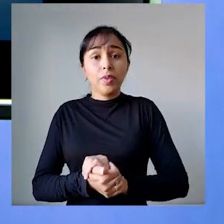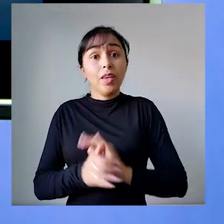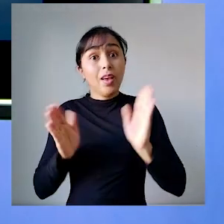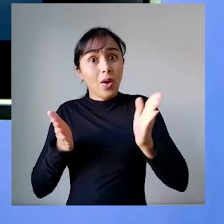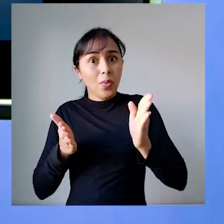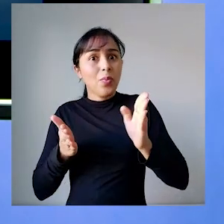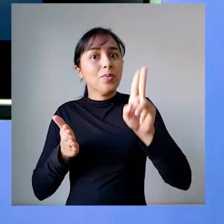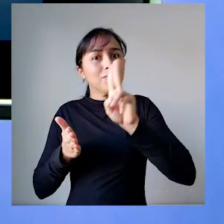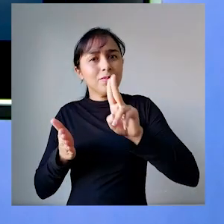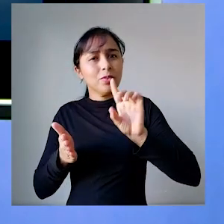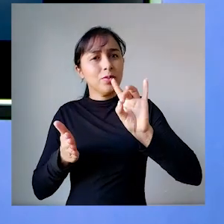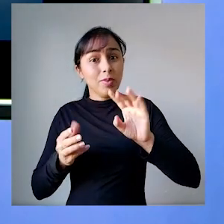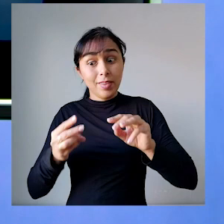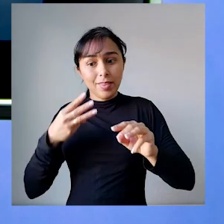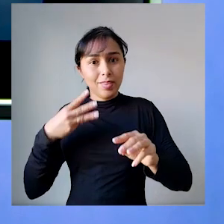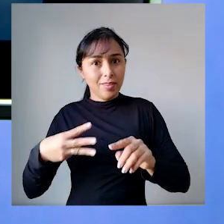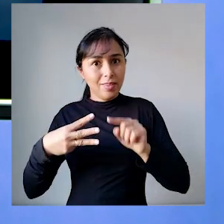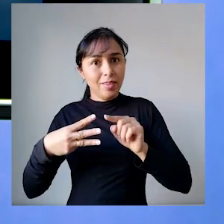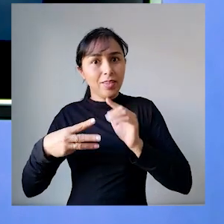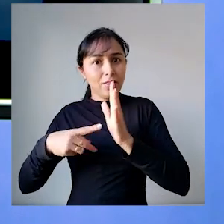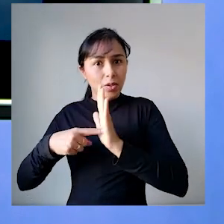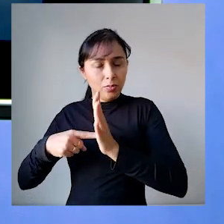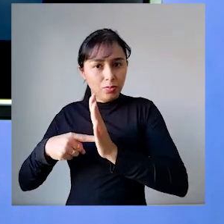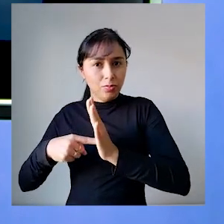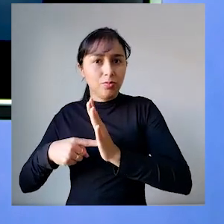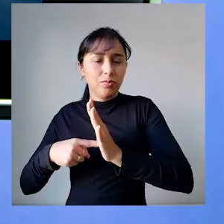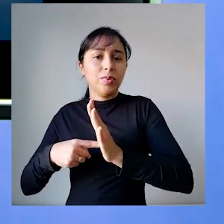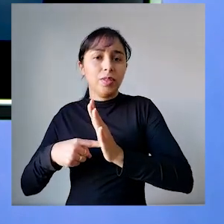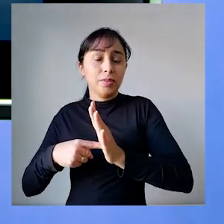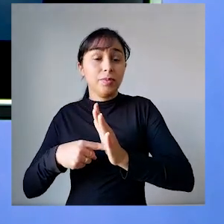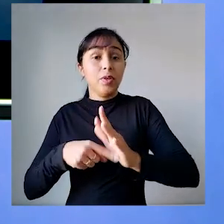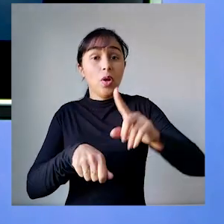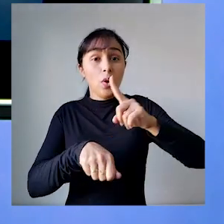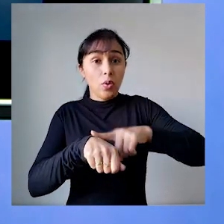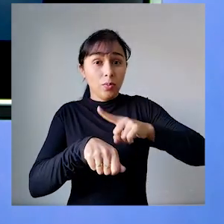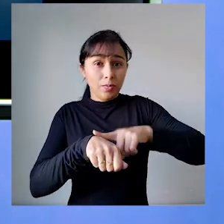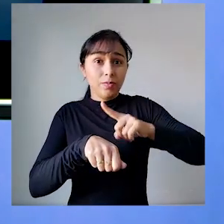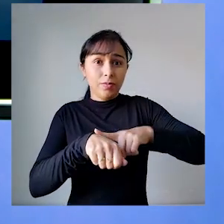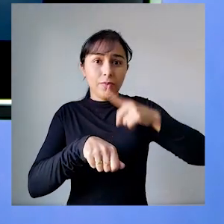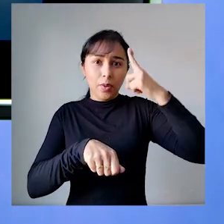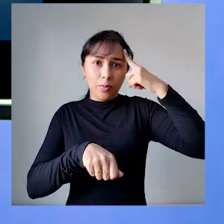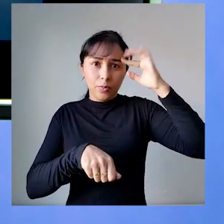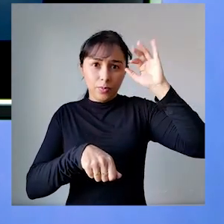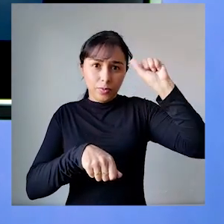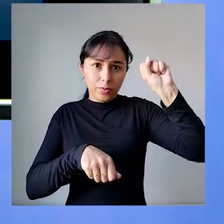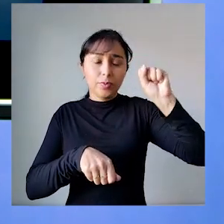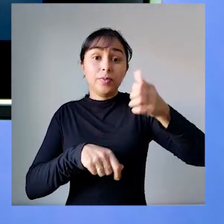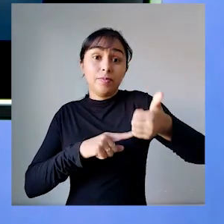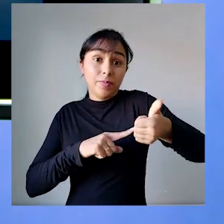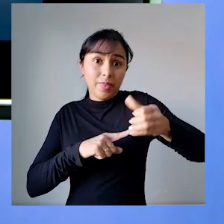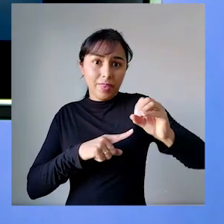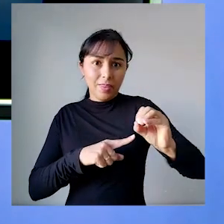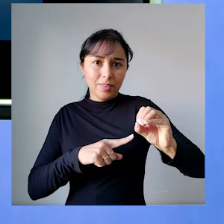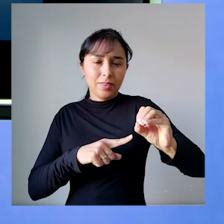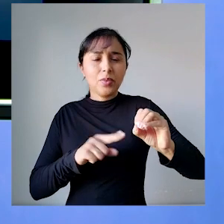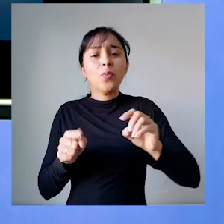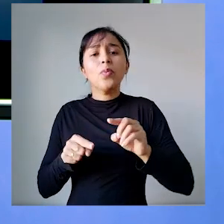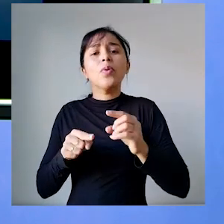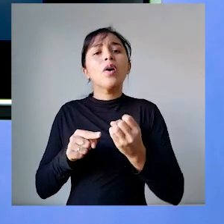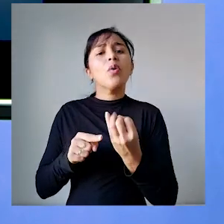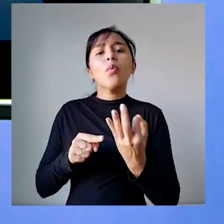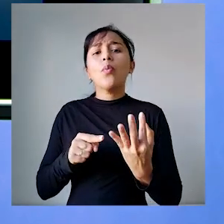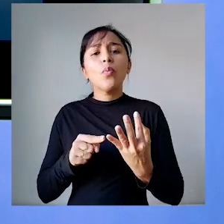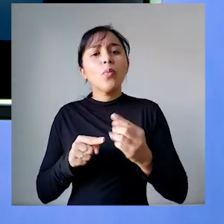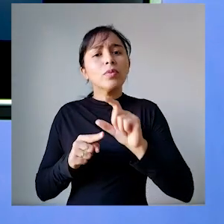ficar operando só com 3, porque eu tinha 5. Trabalhando com um tempo de 10 dias. Quantas peças será que eles vão